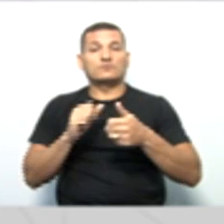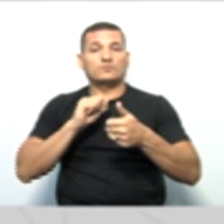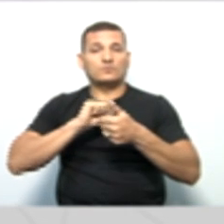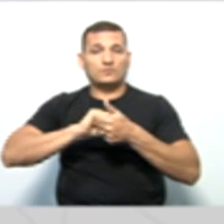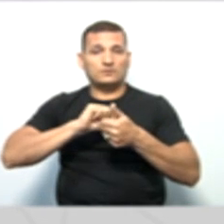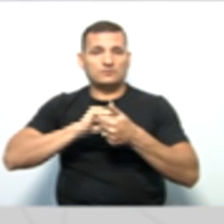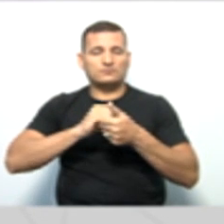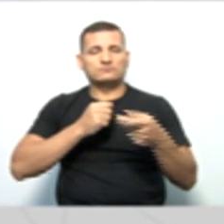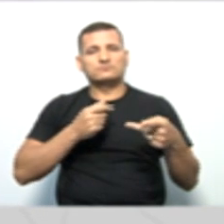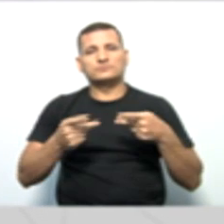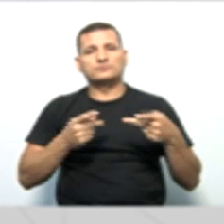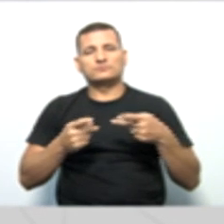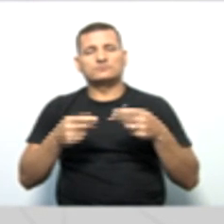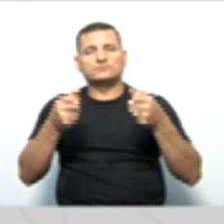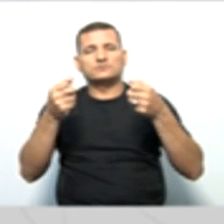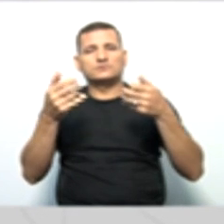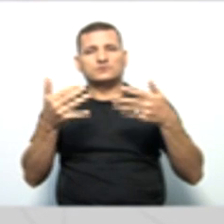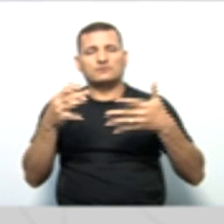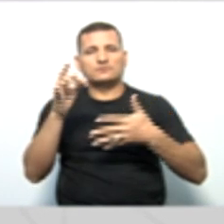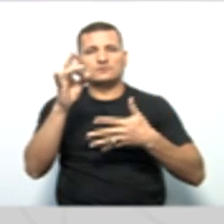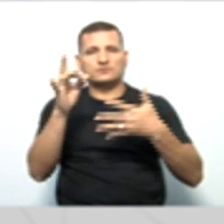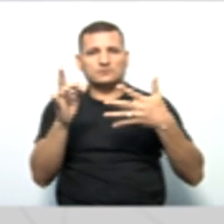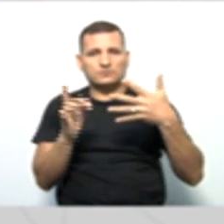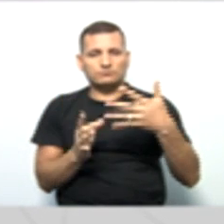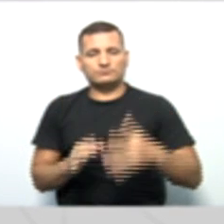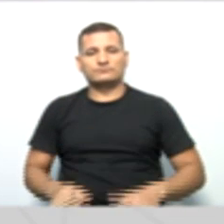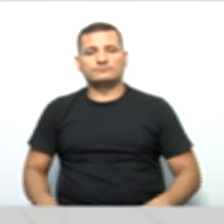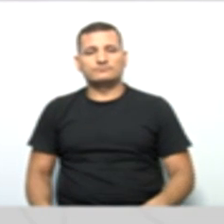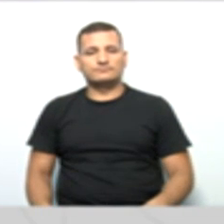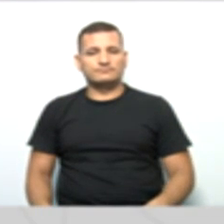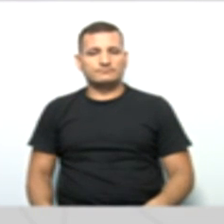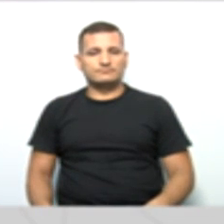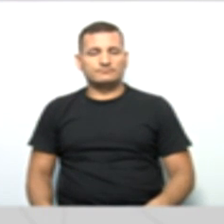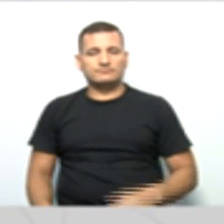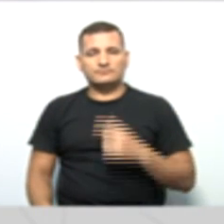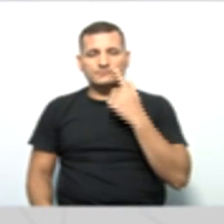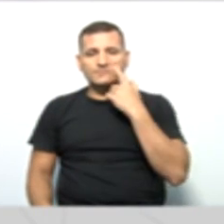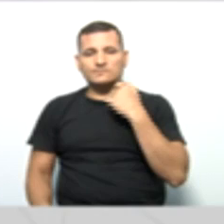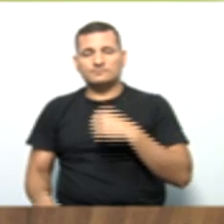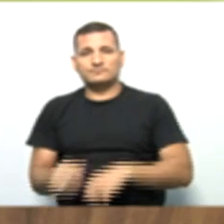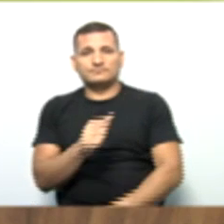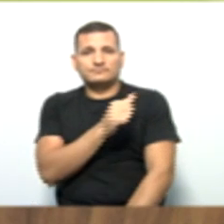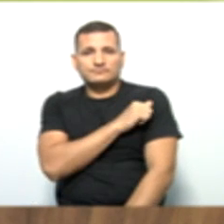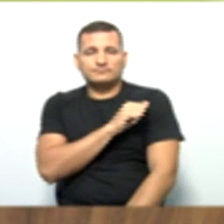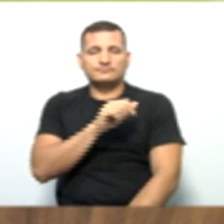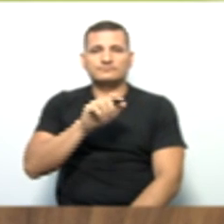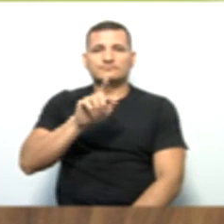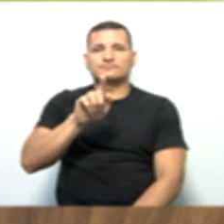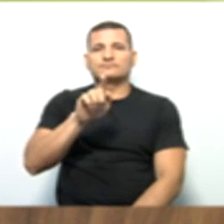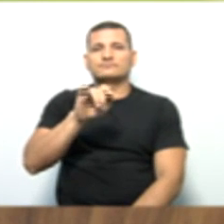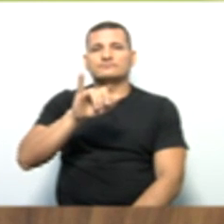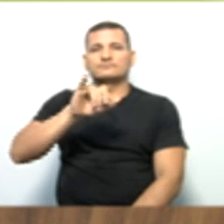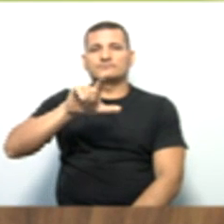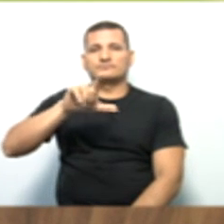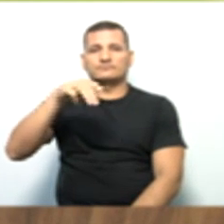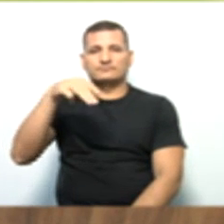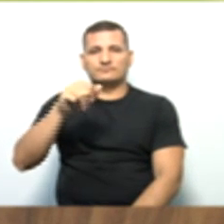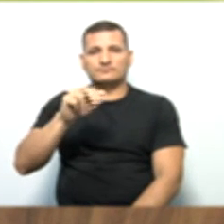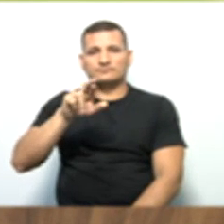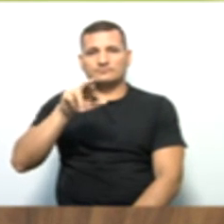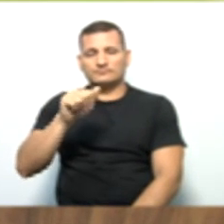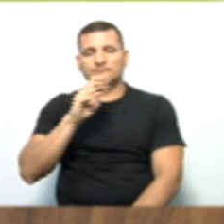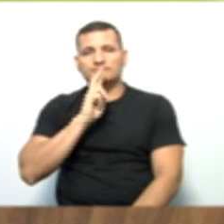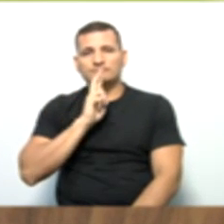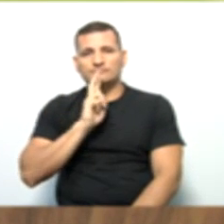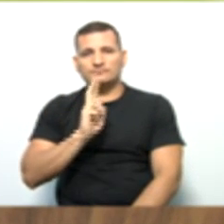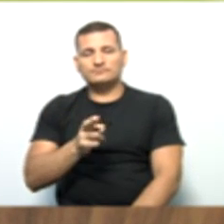sucintamente cada um deles, tá, gente? Professor, eu gostei muito de uma resposta aqui da aluna Gilmara, lá de Espigão do Oeste. Vamos lá.